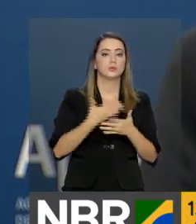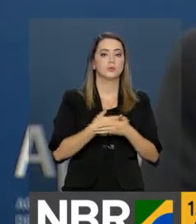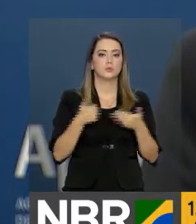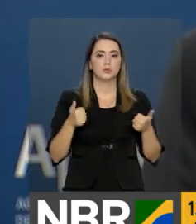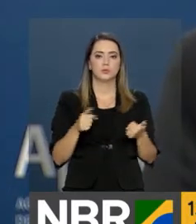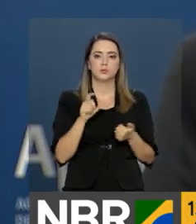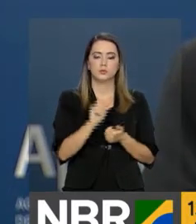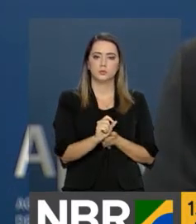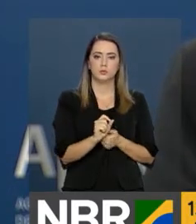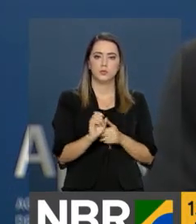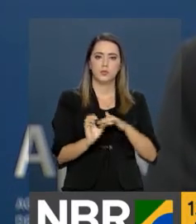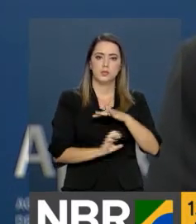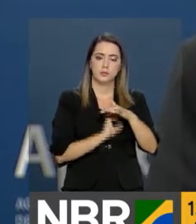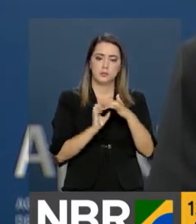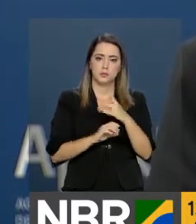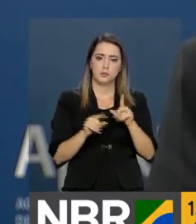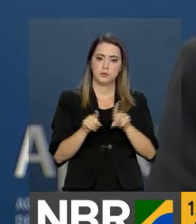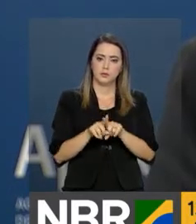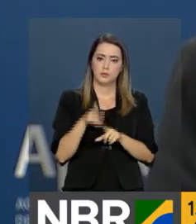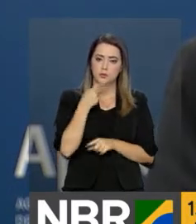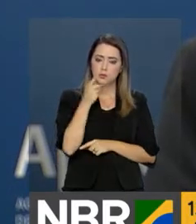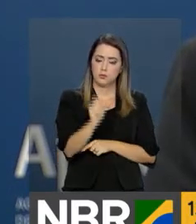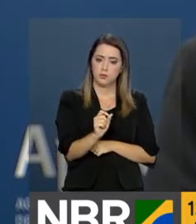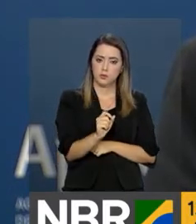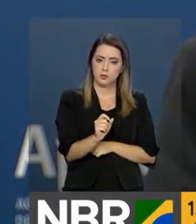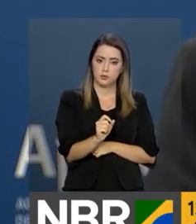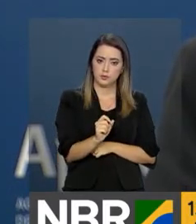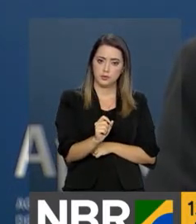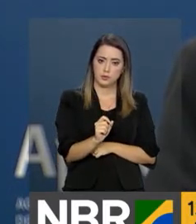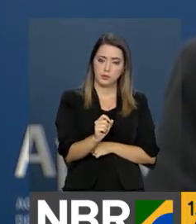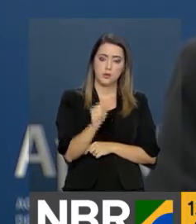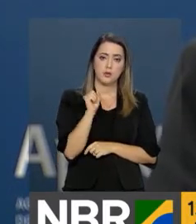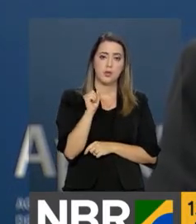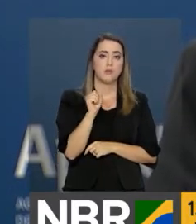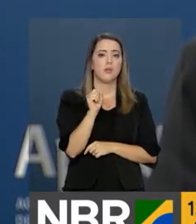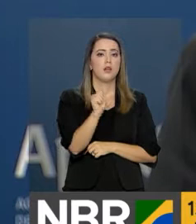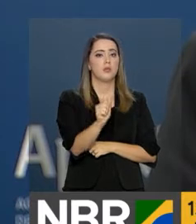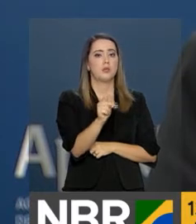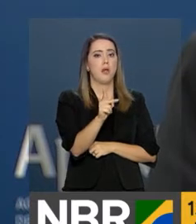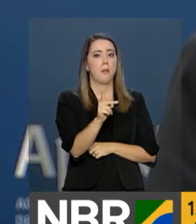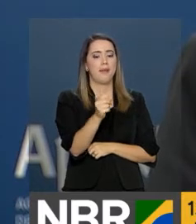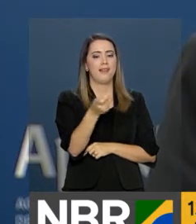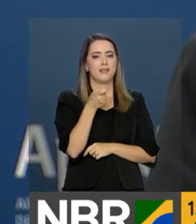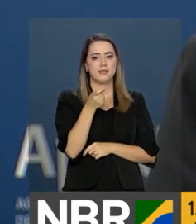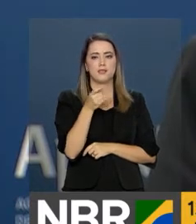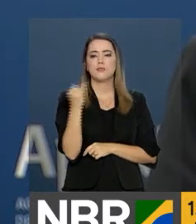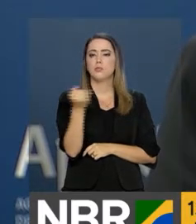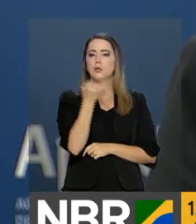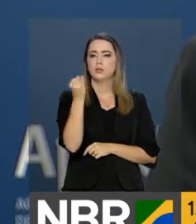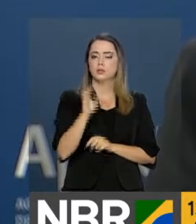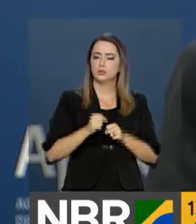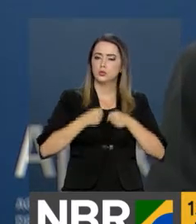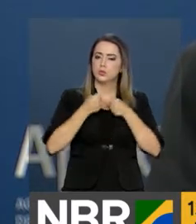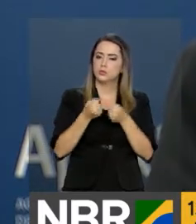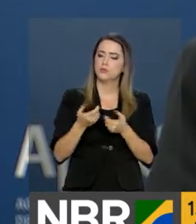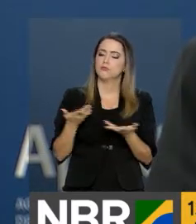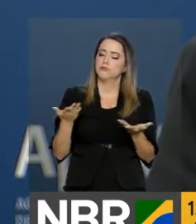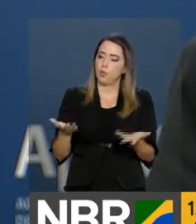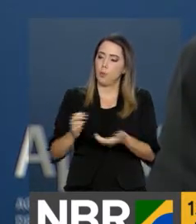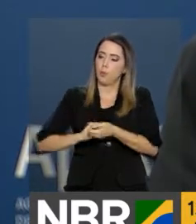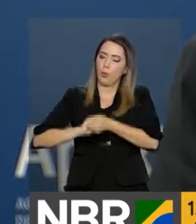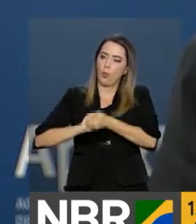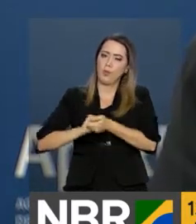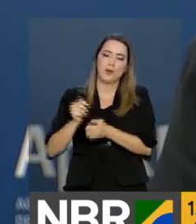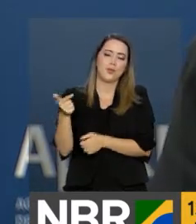para os investimentos. E eu digo, viu, Jaguaribe, que a Apex tem sido fundamental neste esforço. De modo que meus cumprimentos